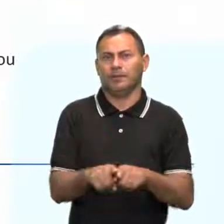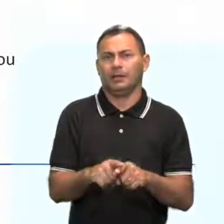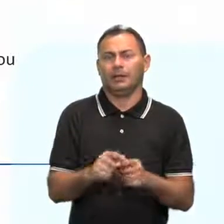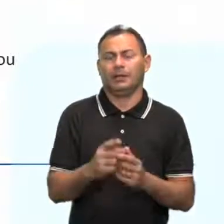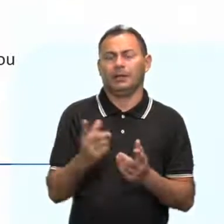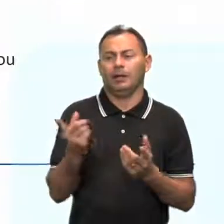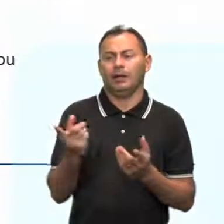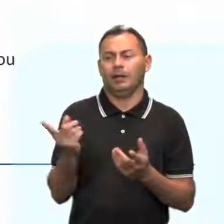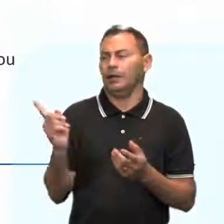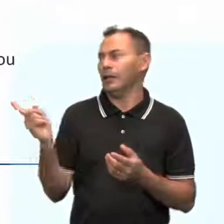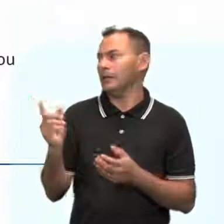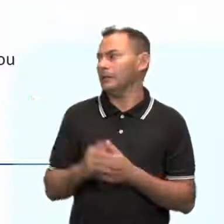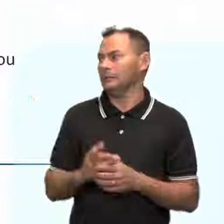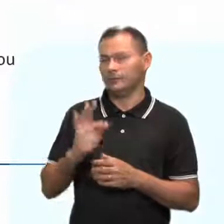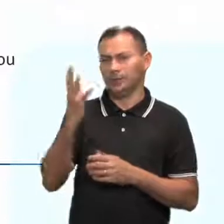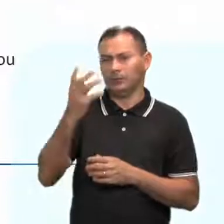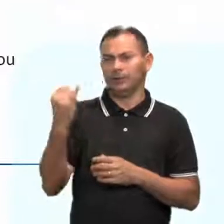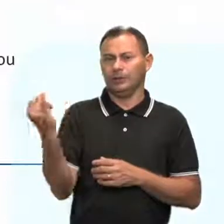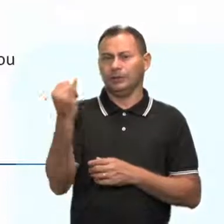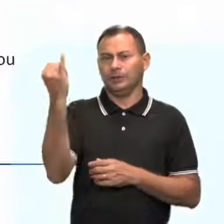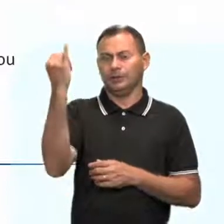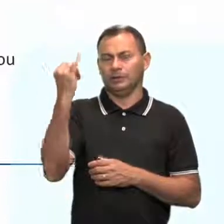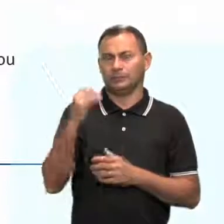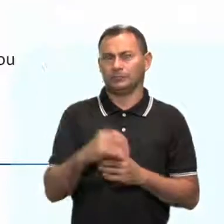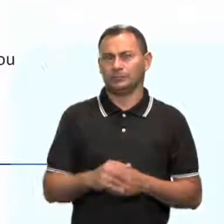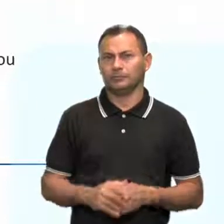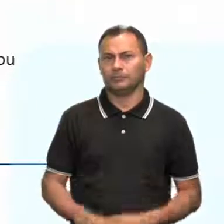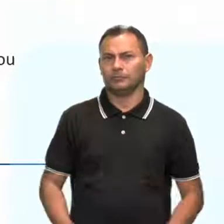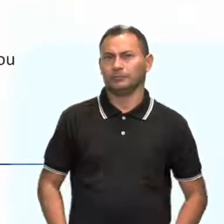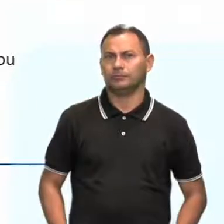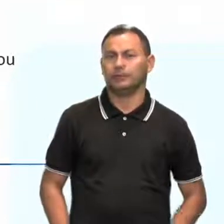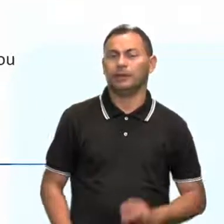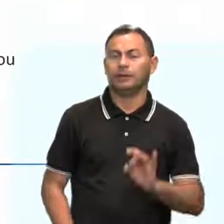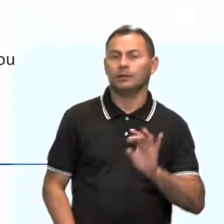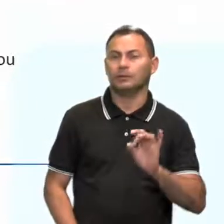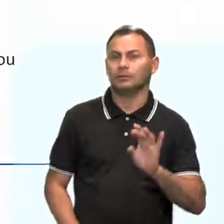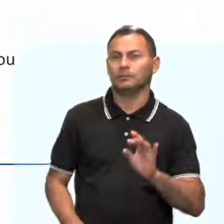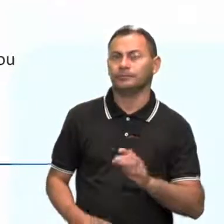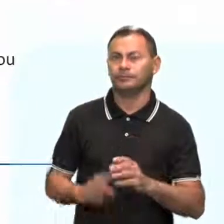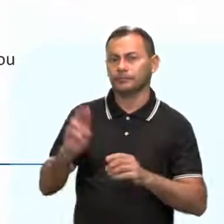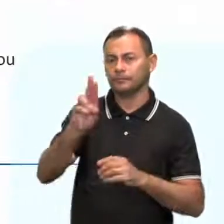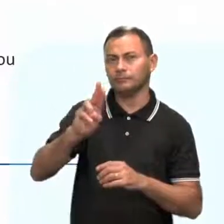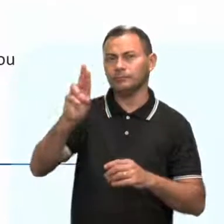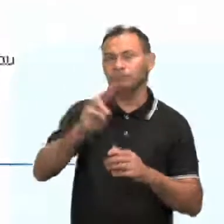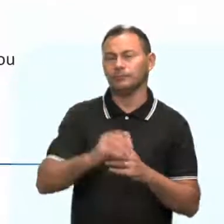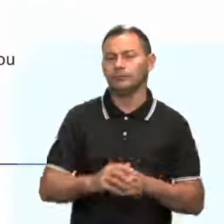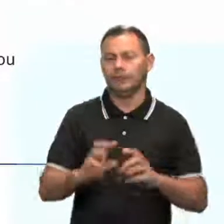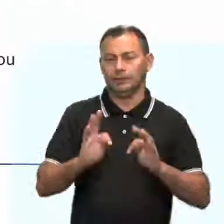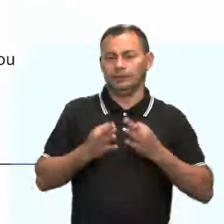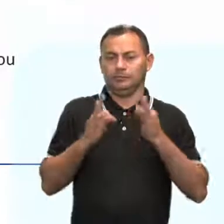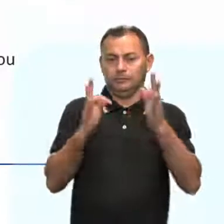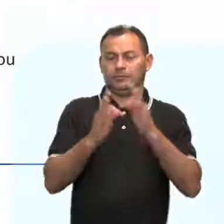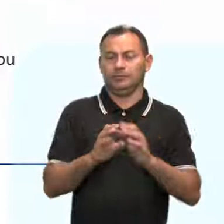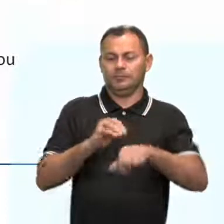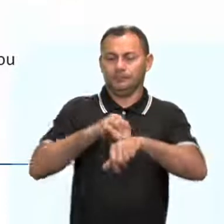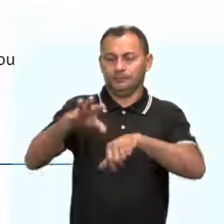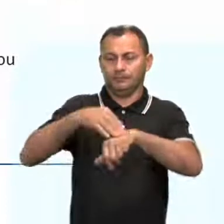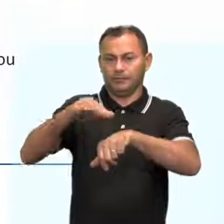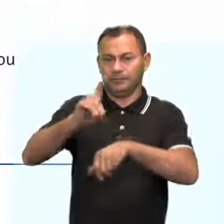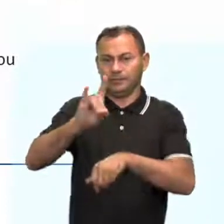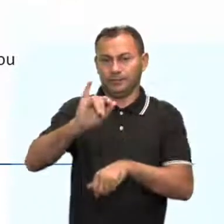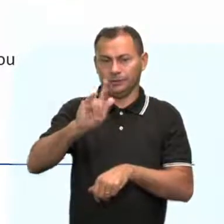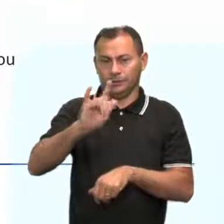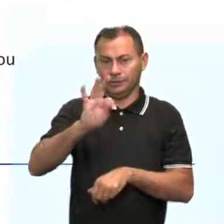Isso é um fator muito importante. Só de utilizar a tecnologia de transmissão